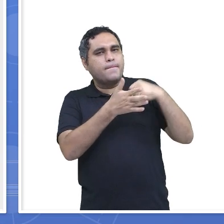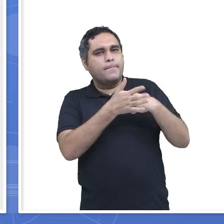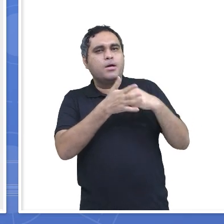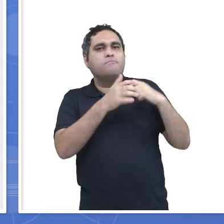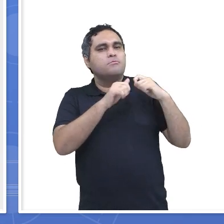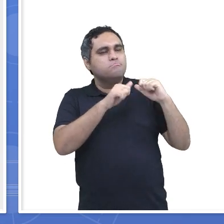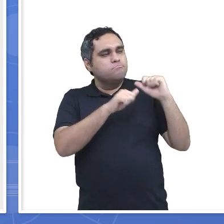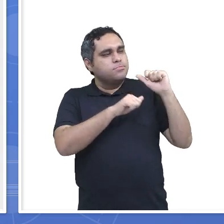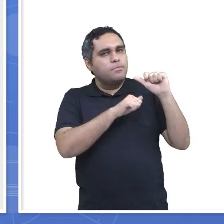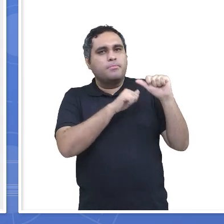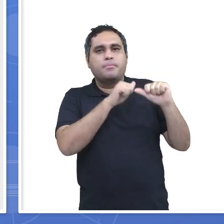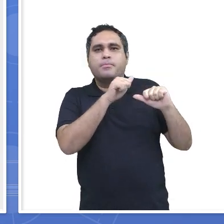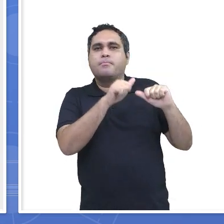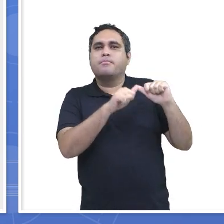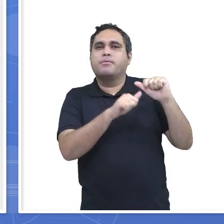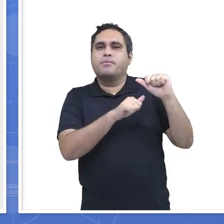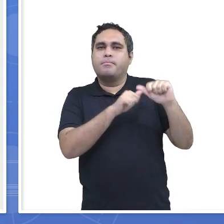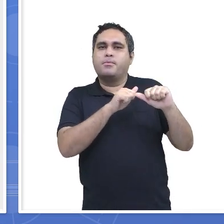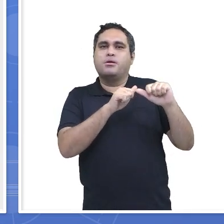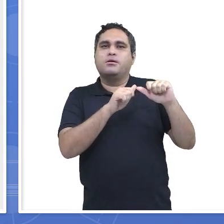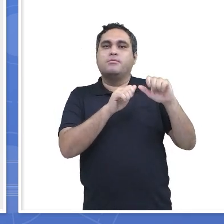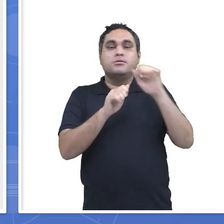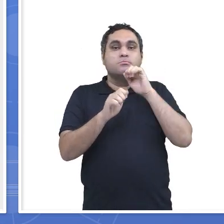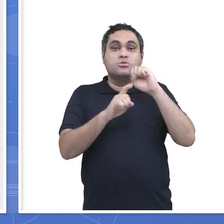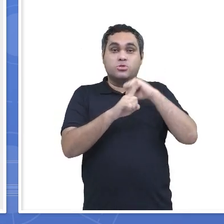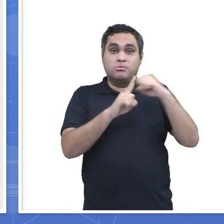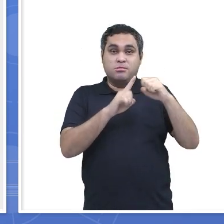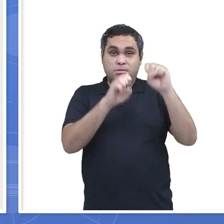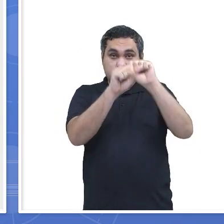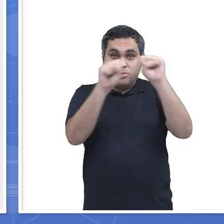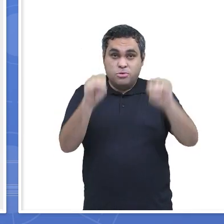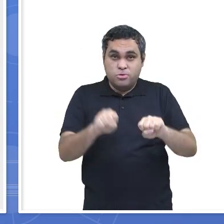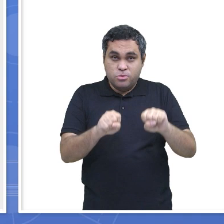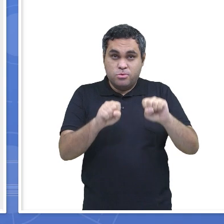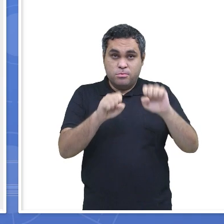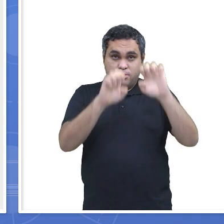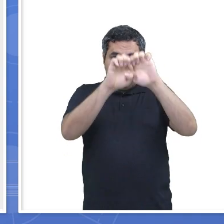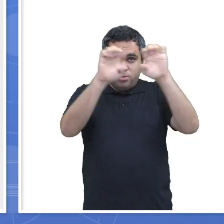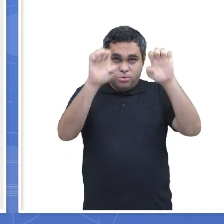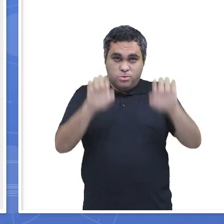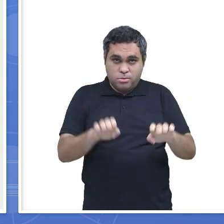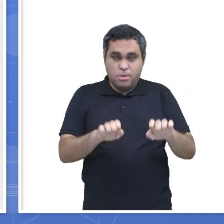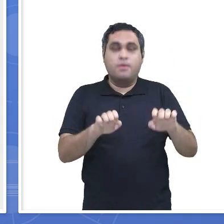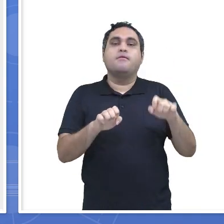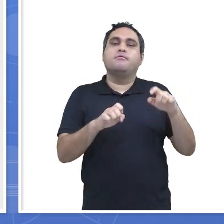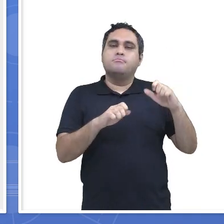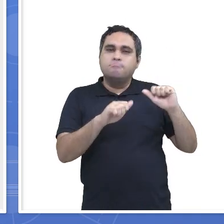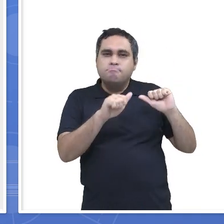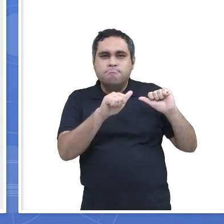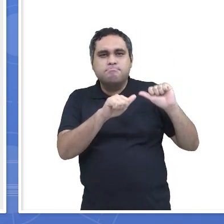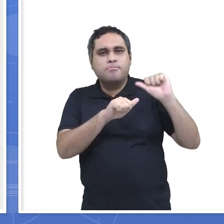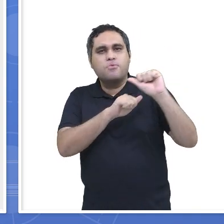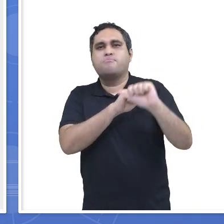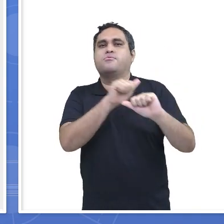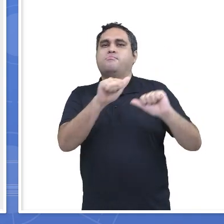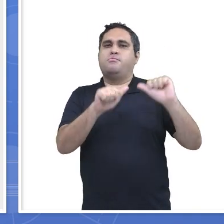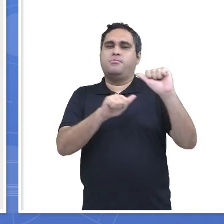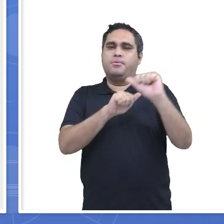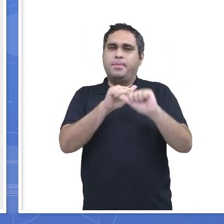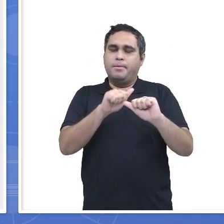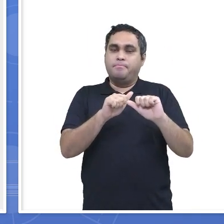e introduzindo mudanças estruturais nas sociedades, certo?